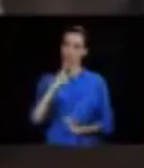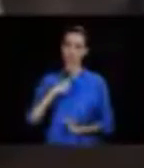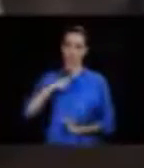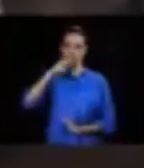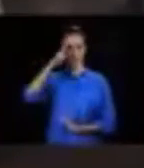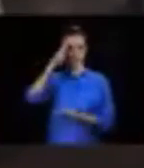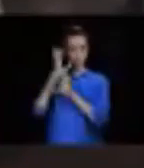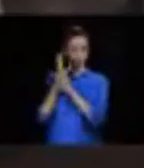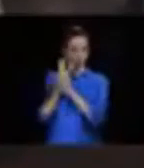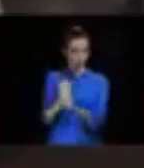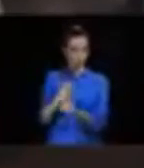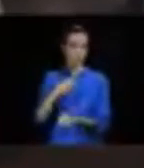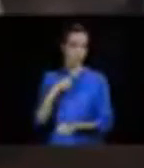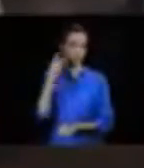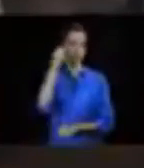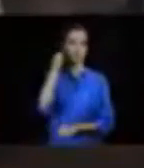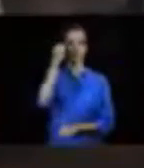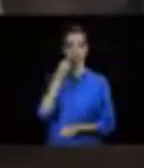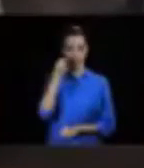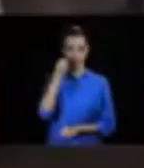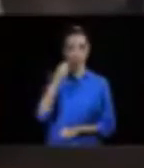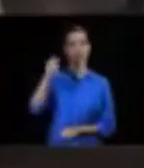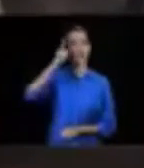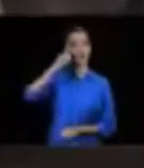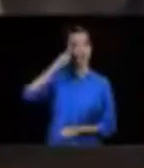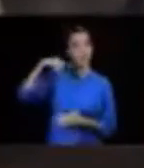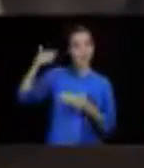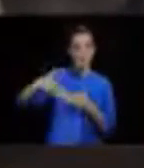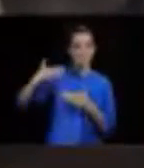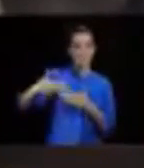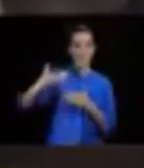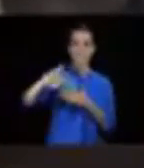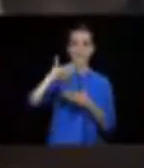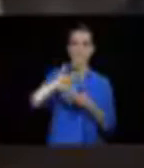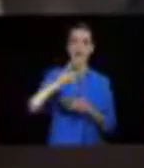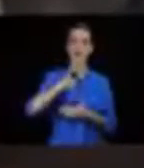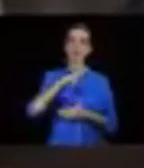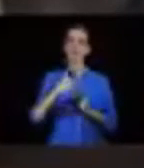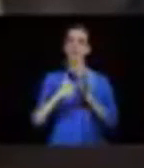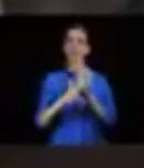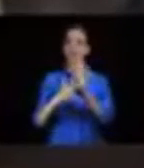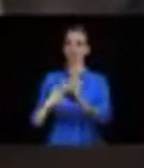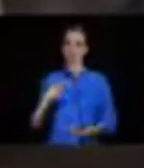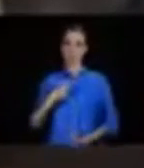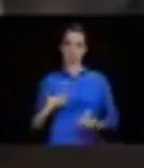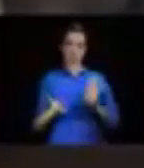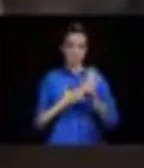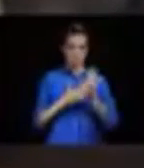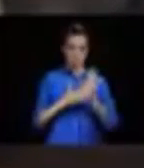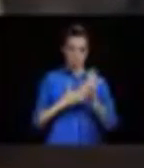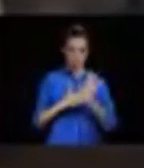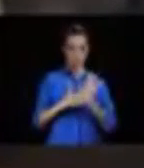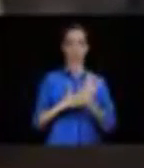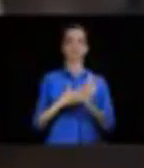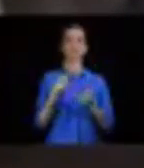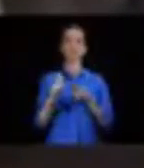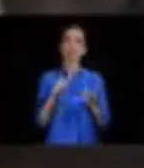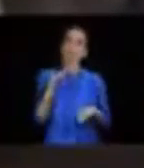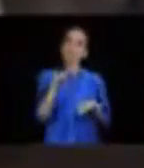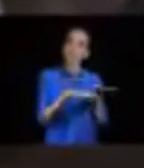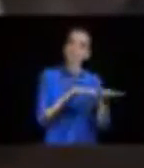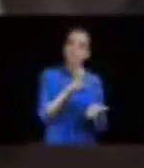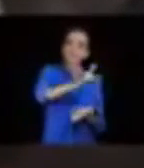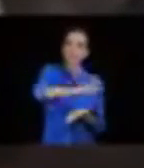minha história e da minha experiência. Todos os dias vou apresentar as minhas propostas